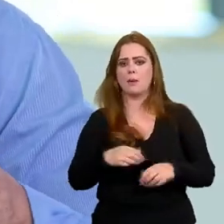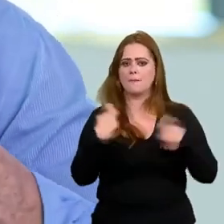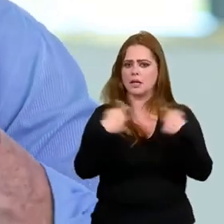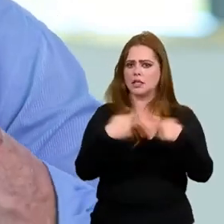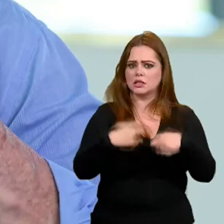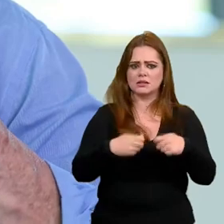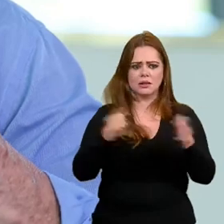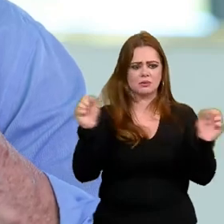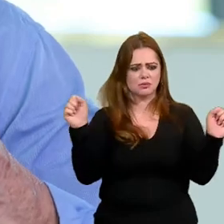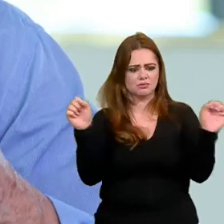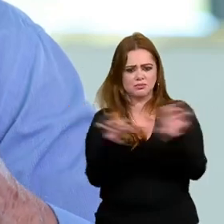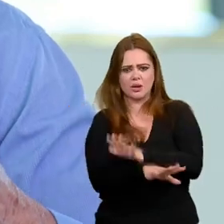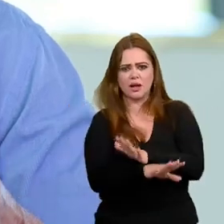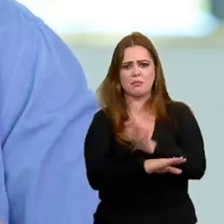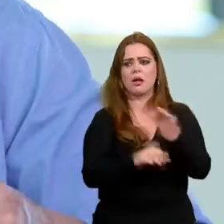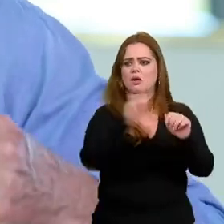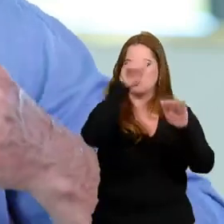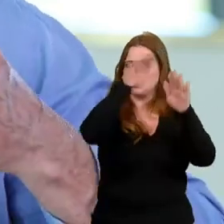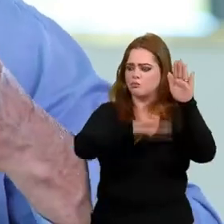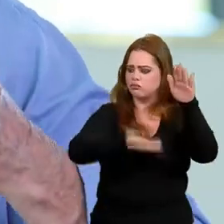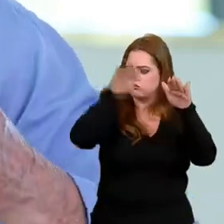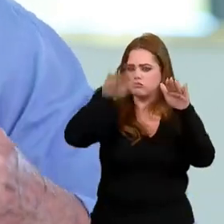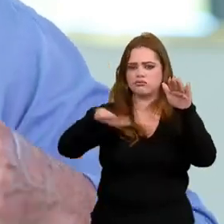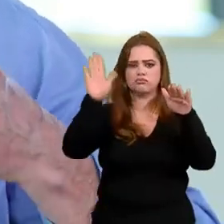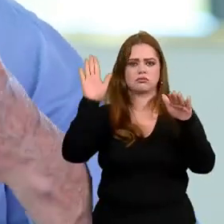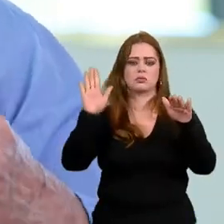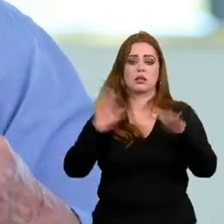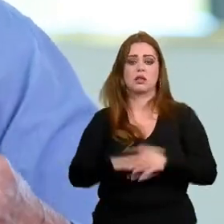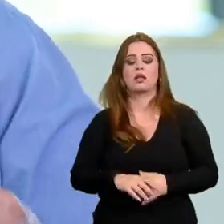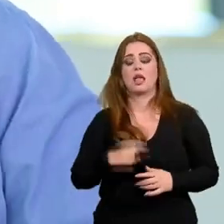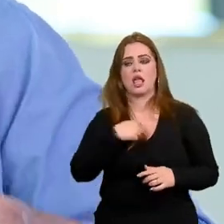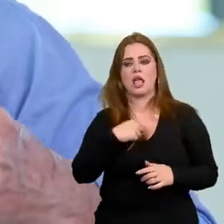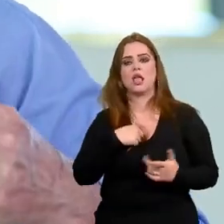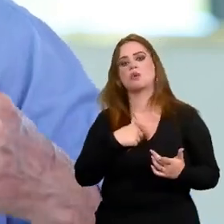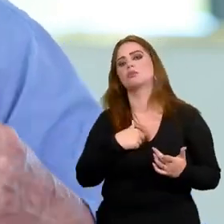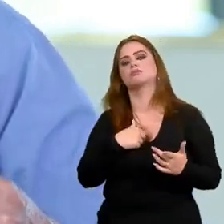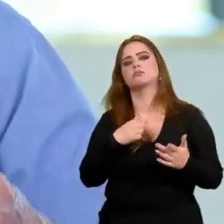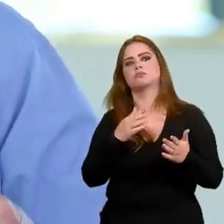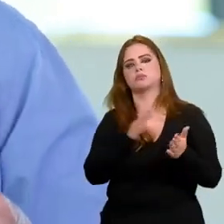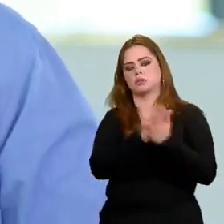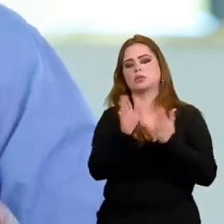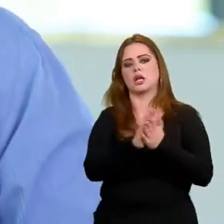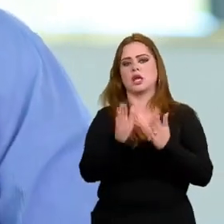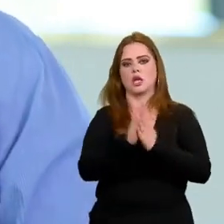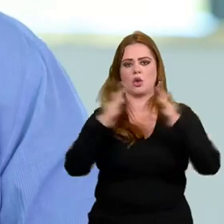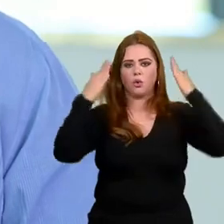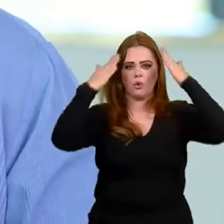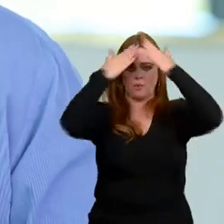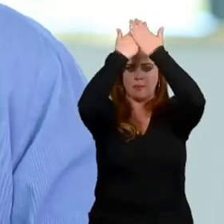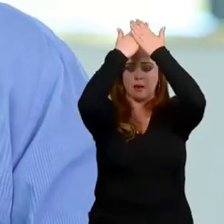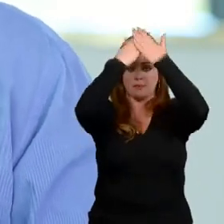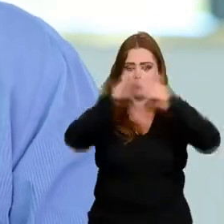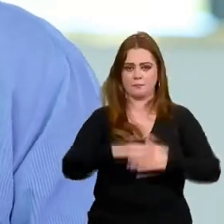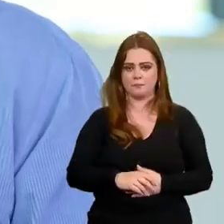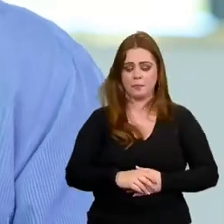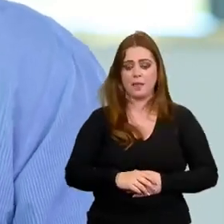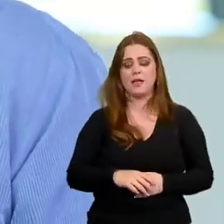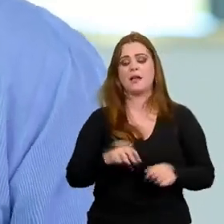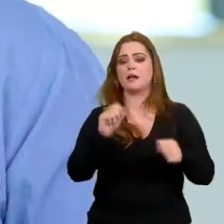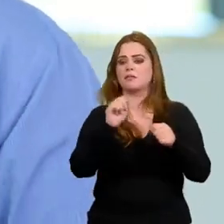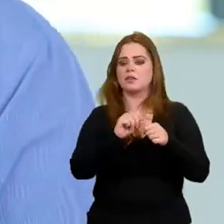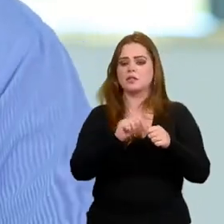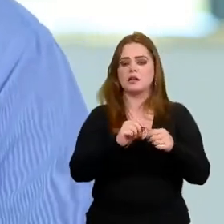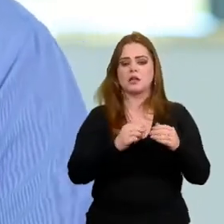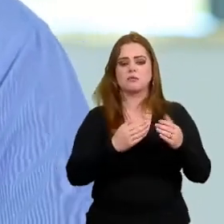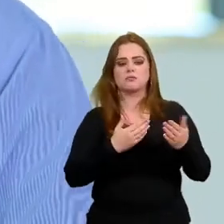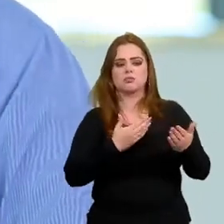com o Papa, quando eu saí da Polícia Federal, eu fui a Roma, falei com o Papa de fazer a campanha da desigualdade junto com ele. Depois eu fui ao